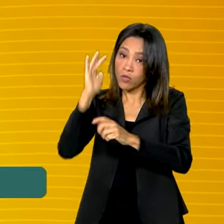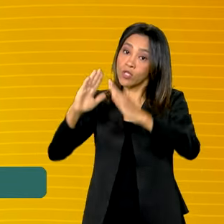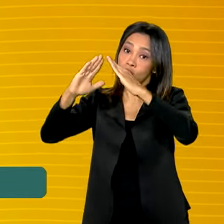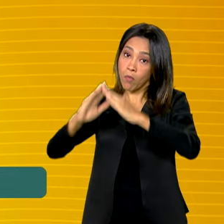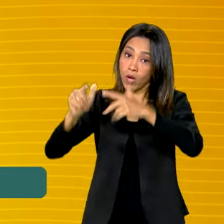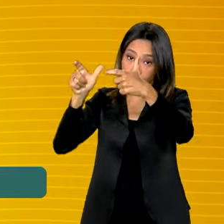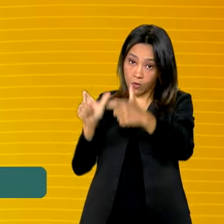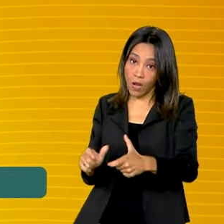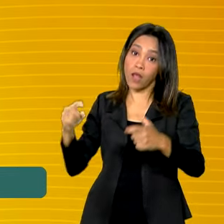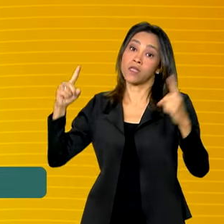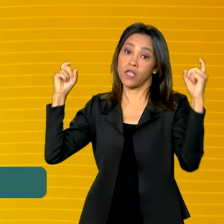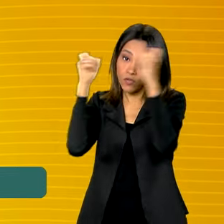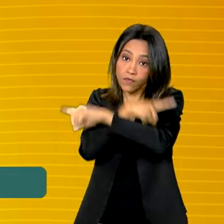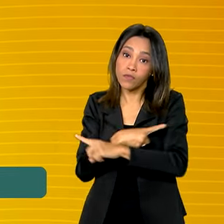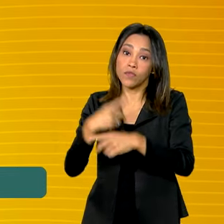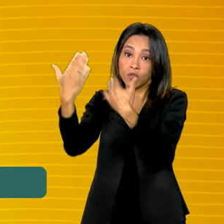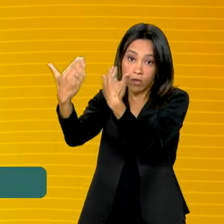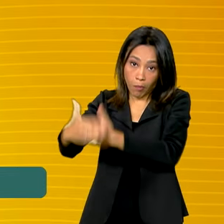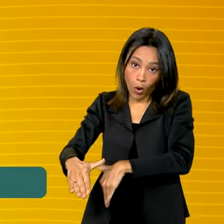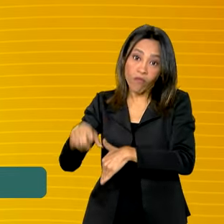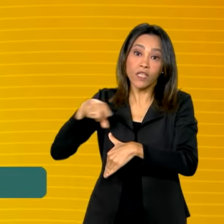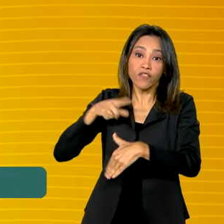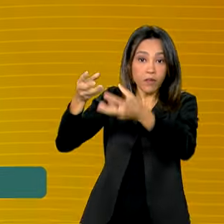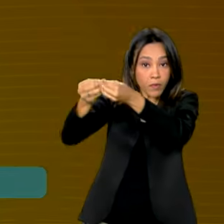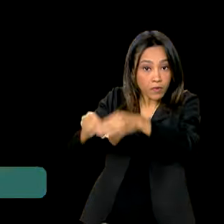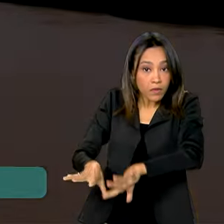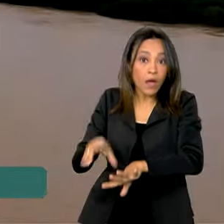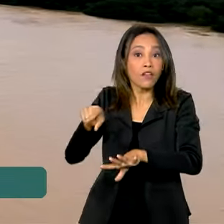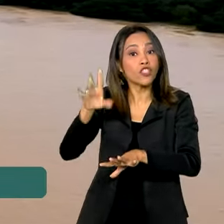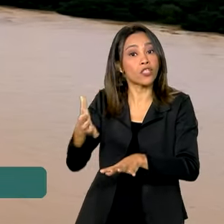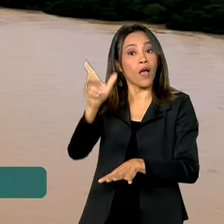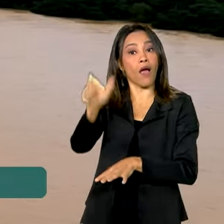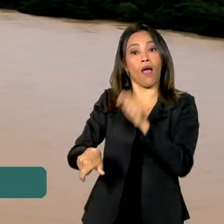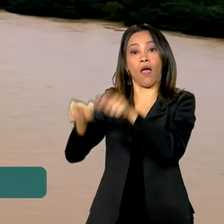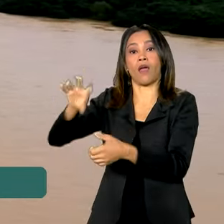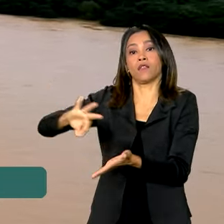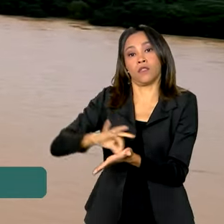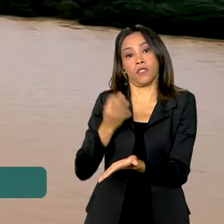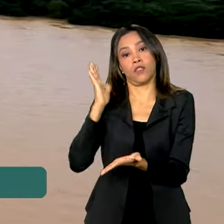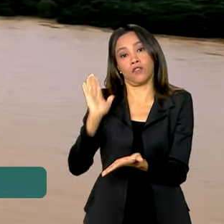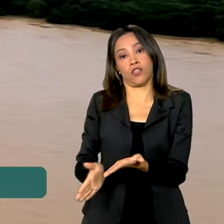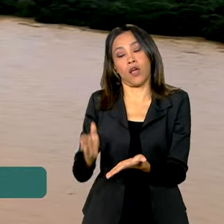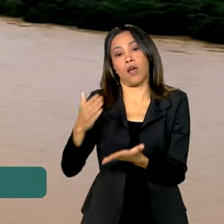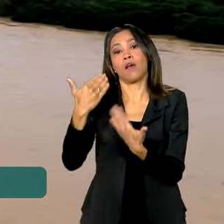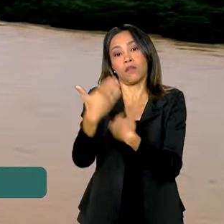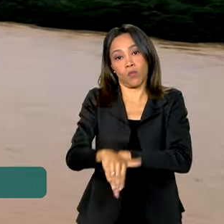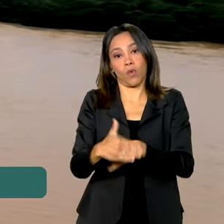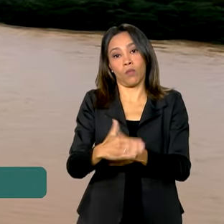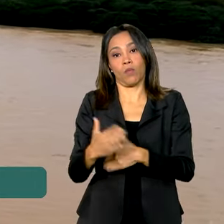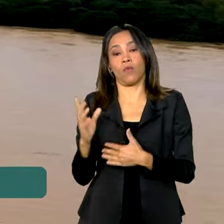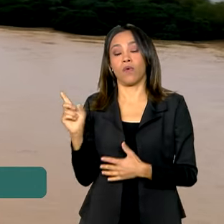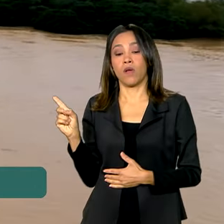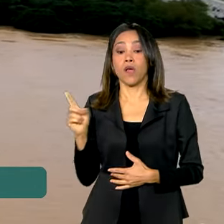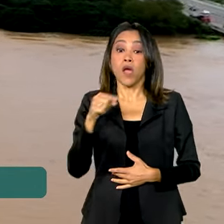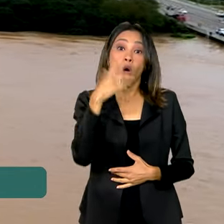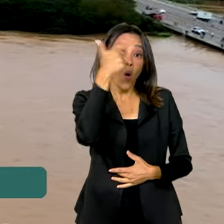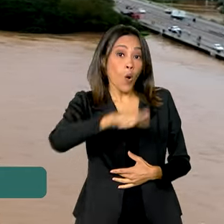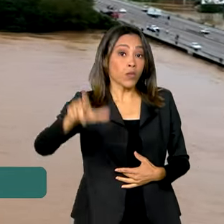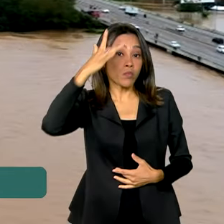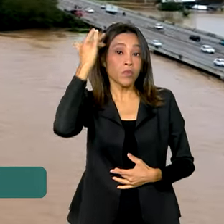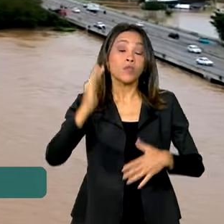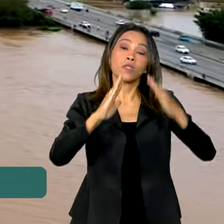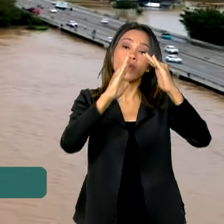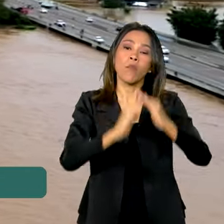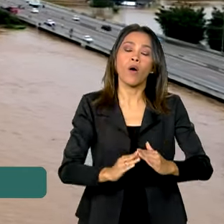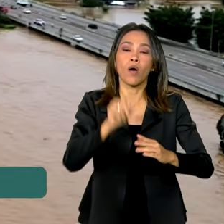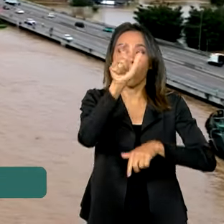a possibilidade de realização da prova e que já estejam inscritos no certame. Outra novidade é que os candidatos que moram no Rio Grande do Sul ou